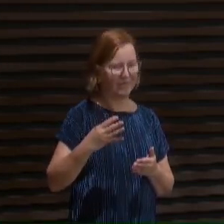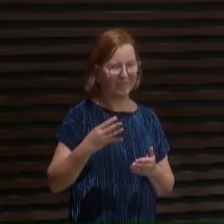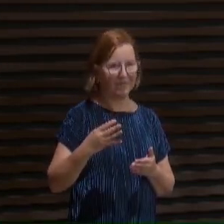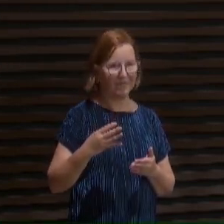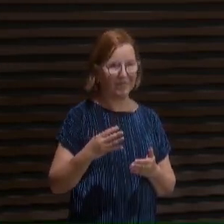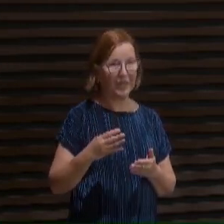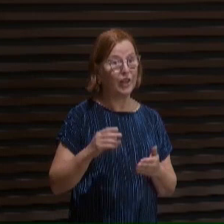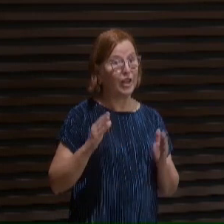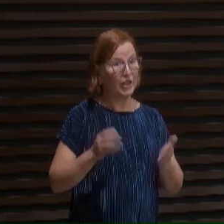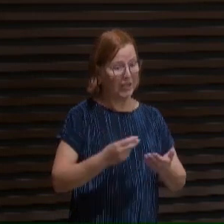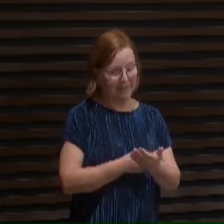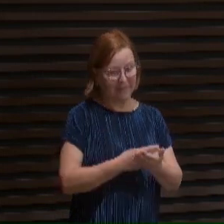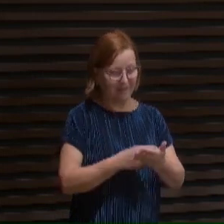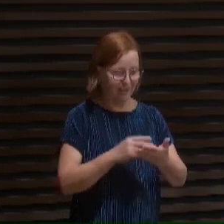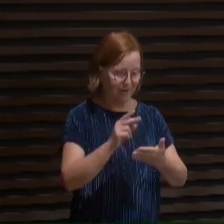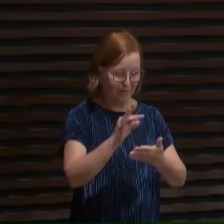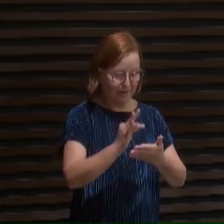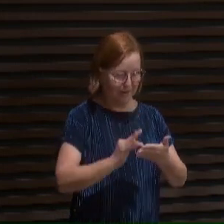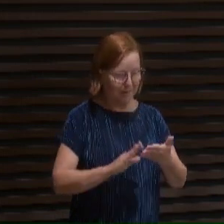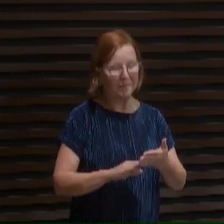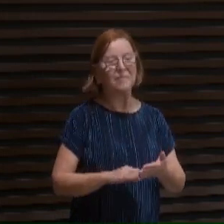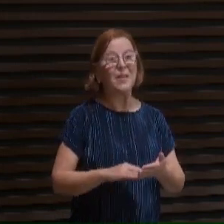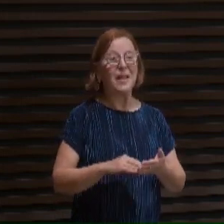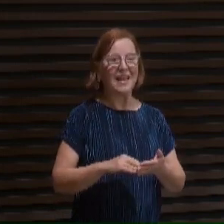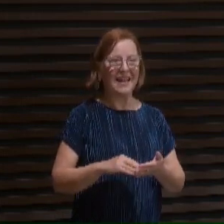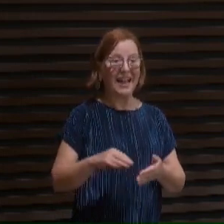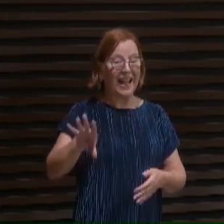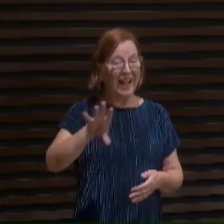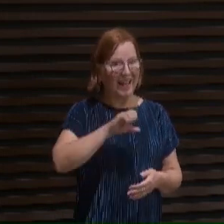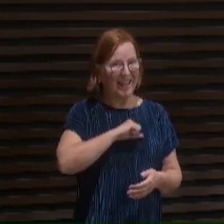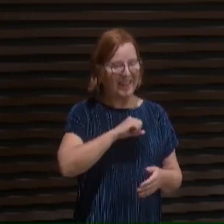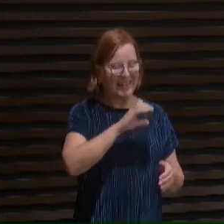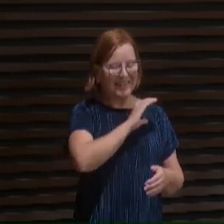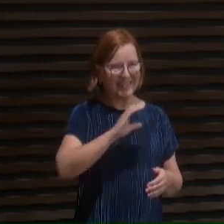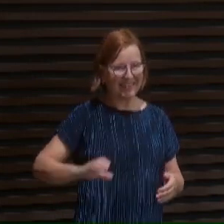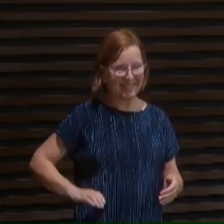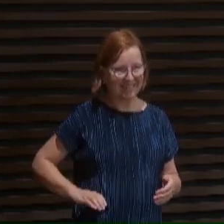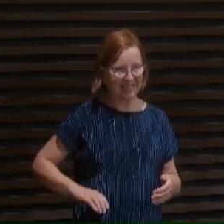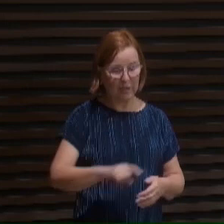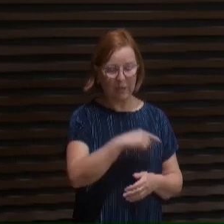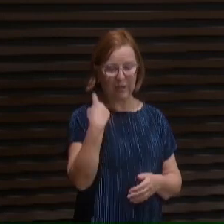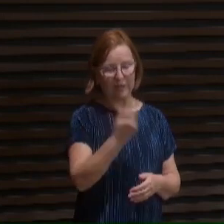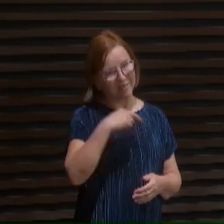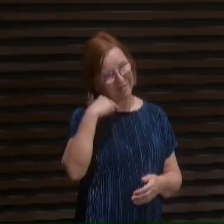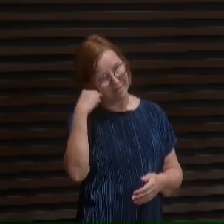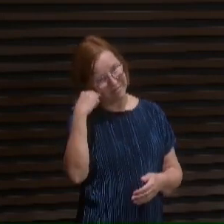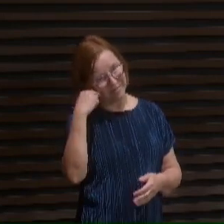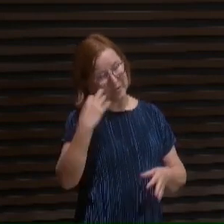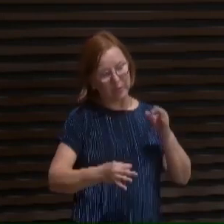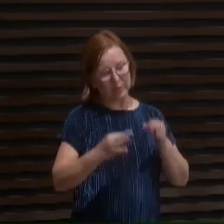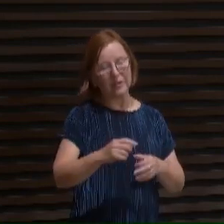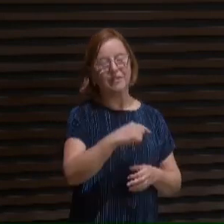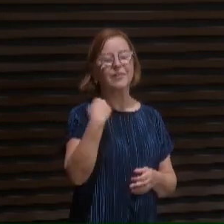texto, mas vamos ficar. Pois o amor de Cristo, o quê? Nos constrange, julgando